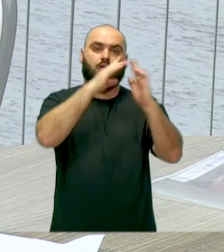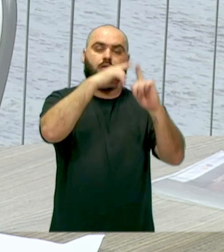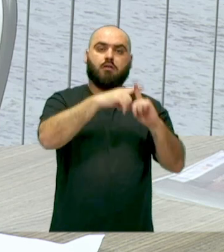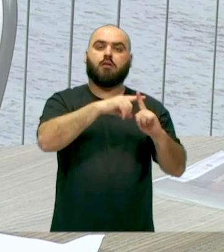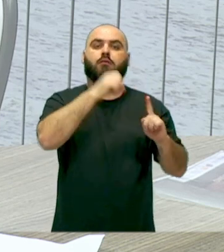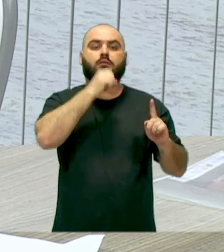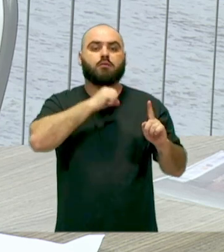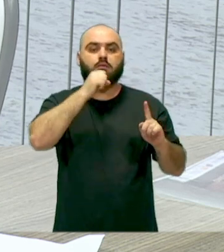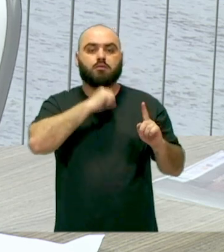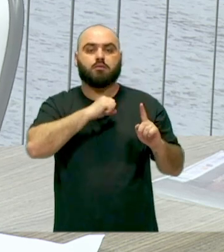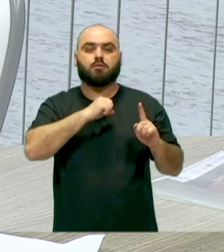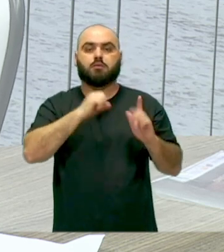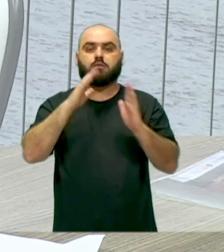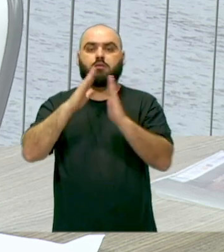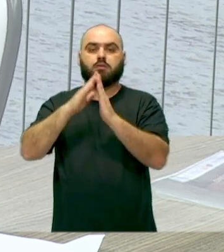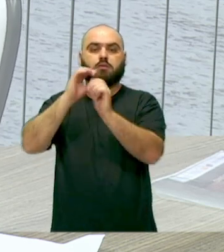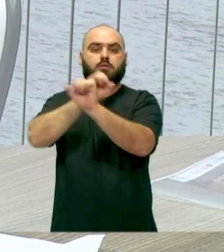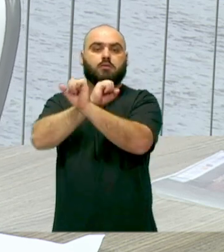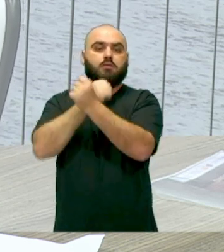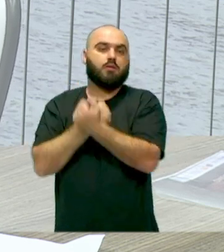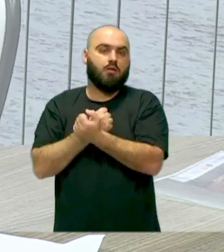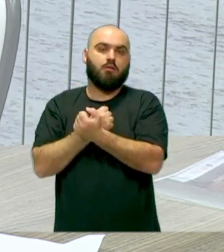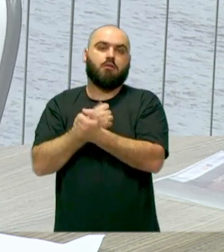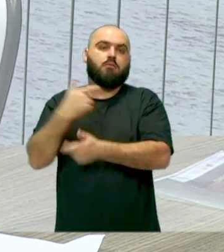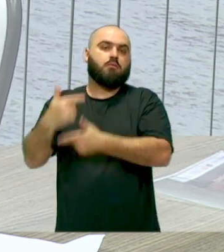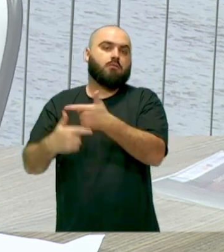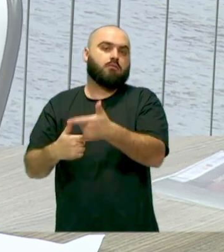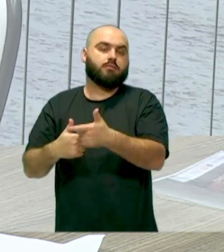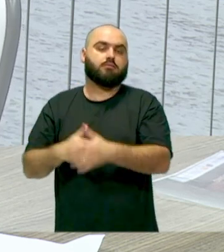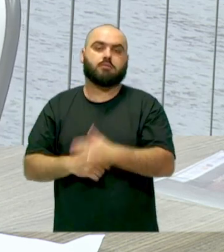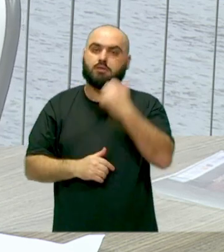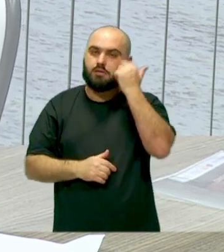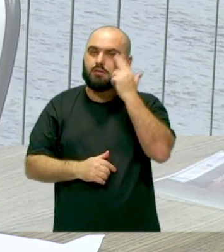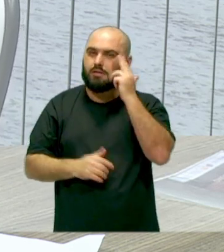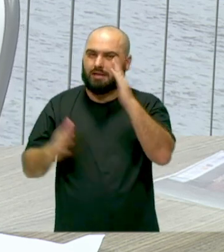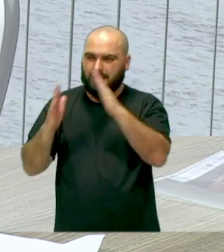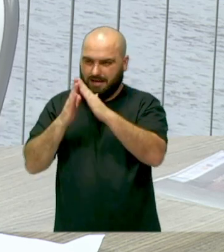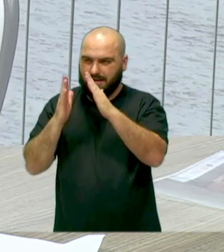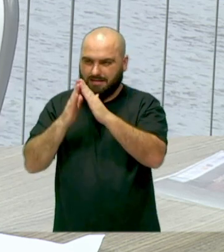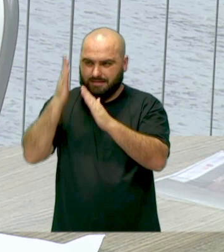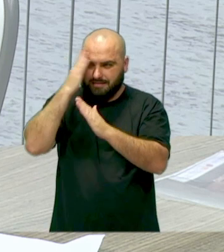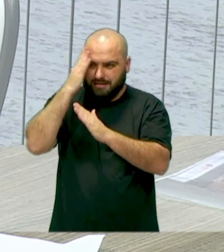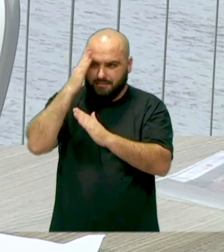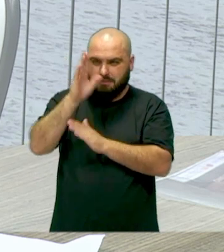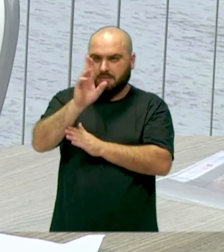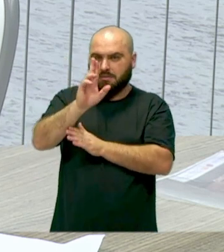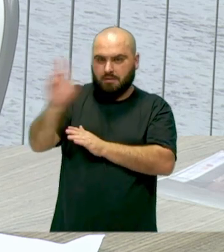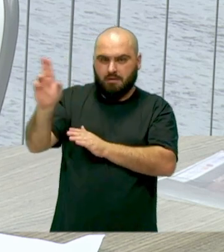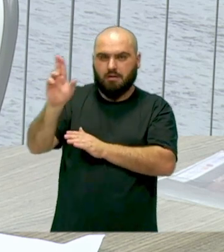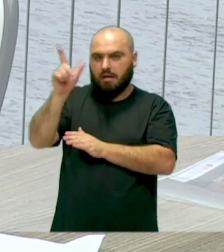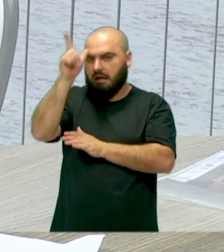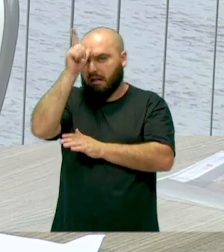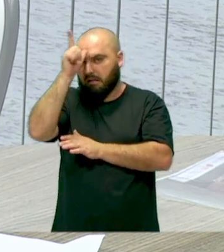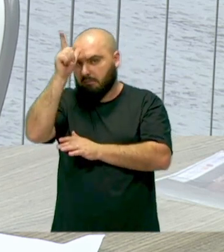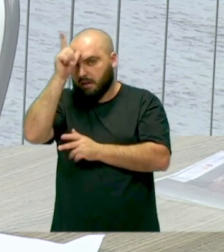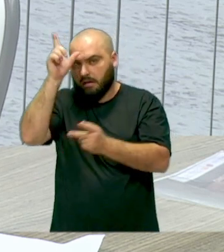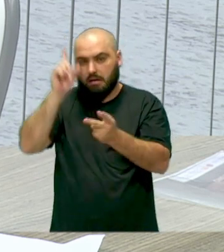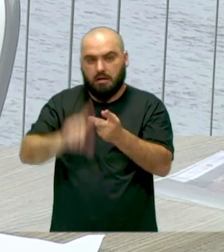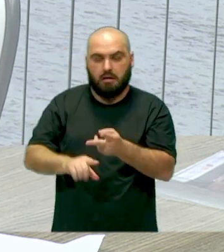foi construída por mãos de escravas, todas aquelas casas lá de sobrenomes